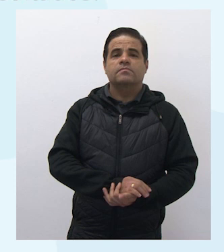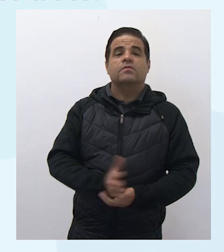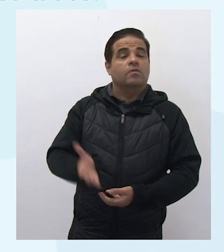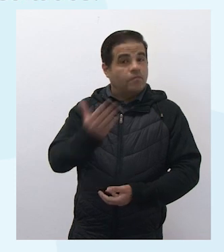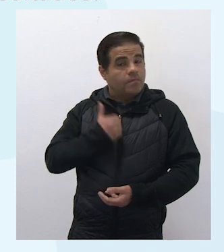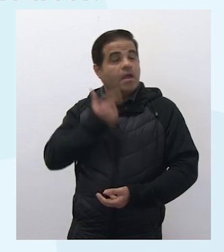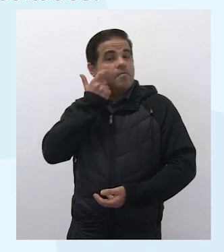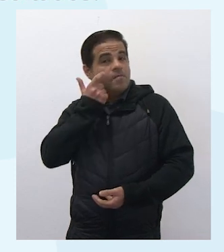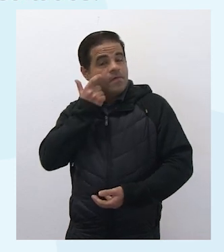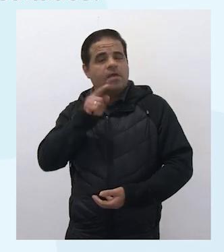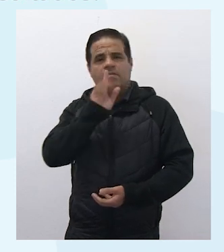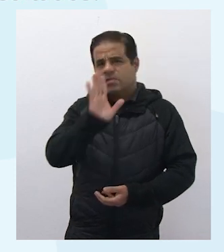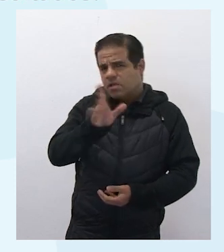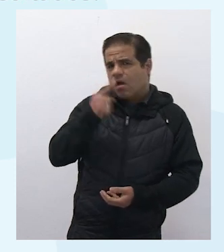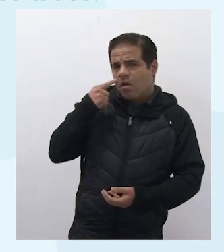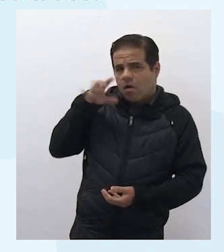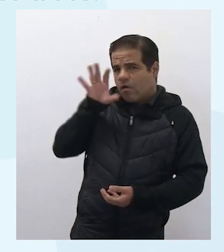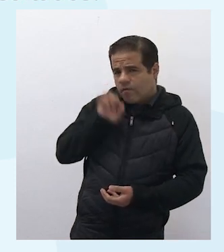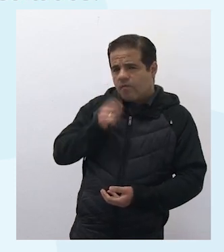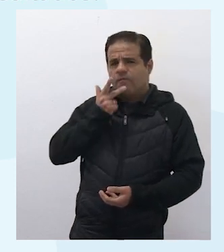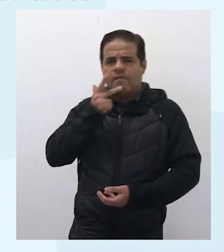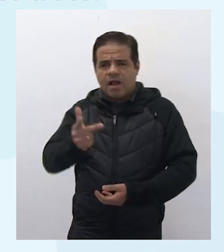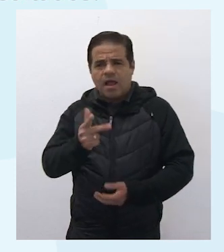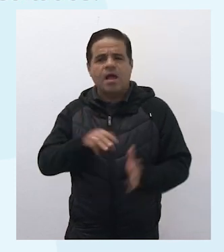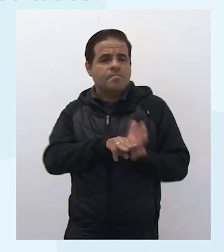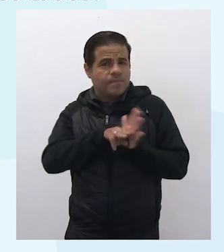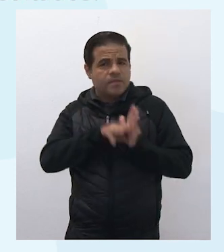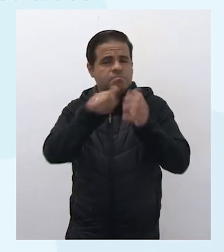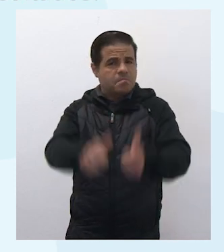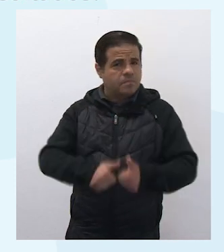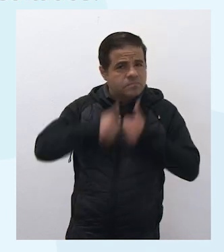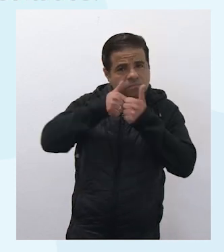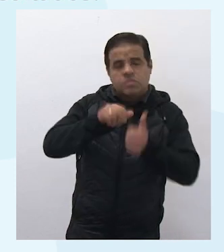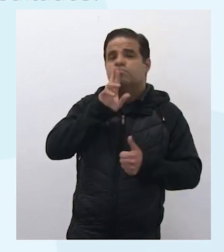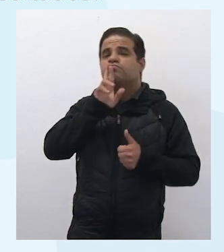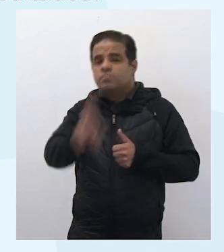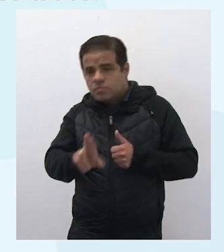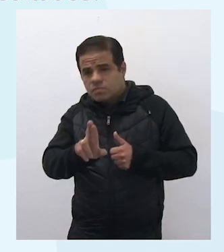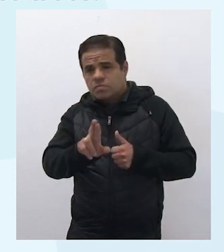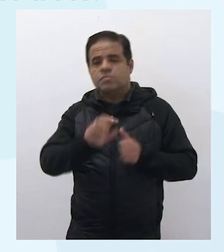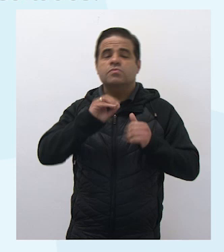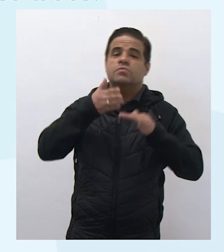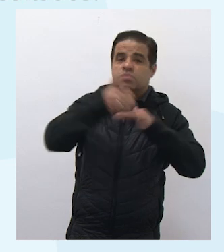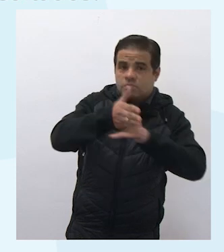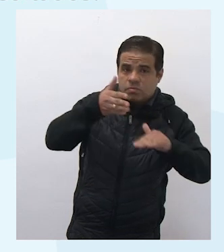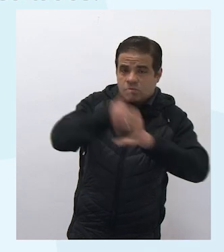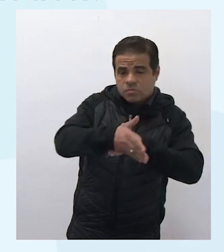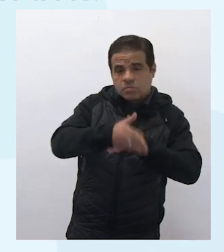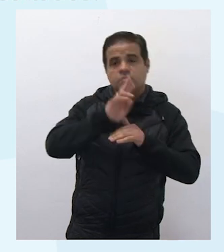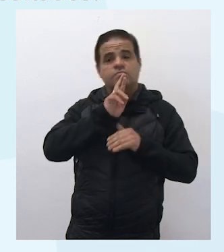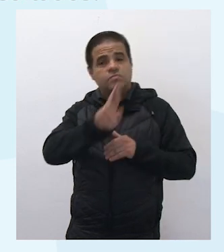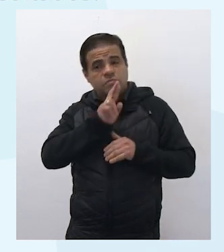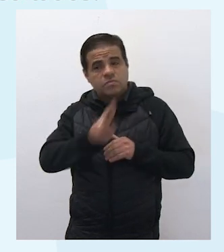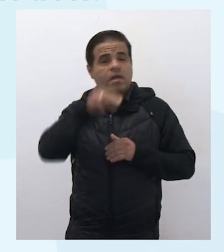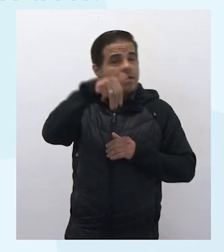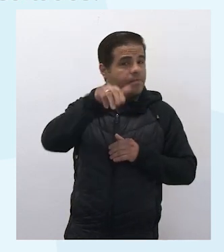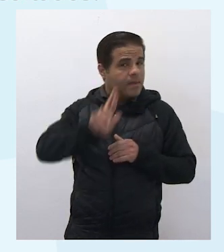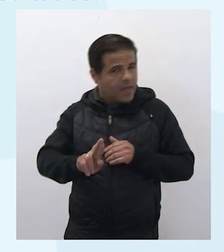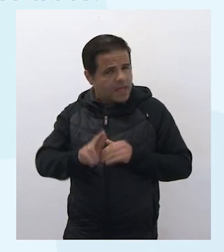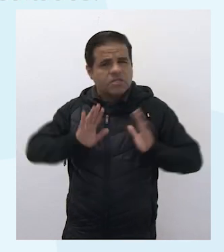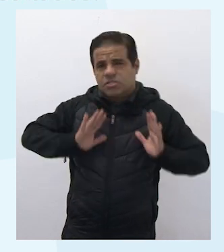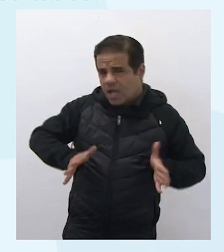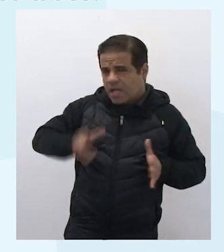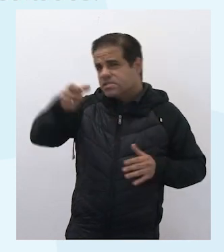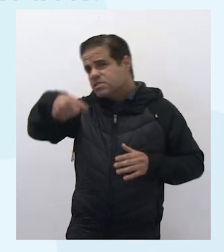lá. Você já ouviu falar do método de melhoria de resultados? Já participou de reuniões do MMR?